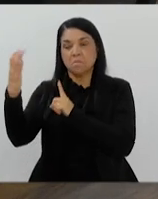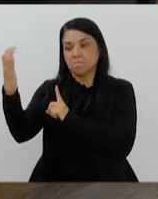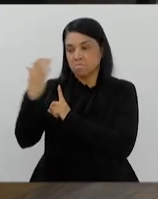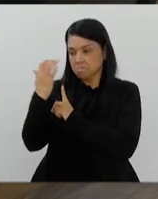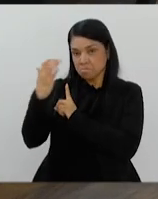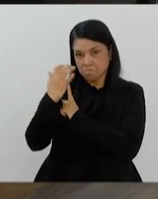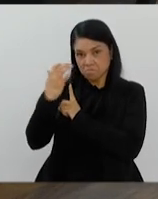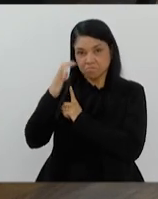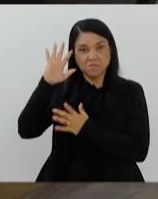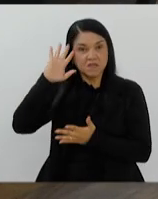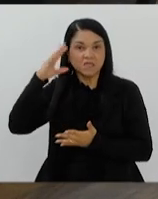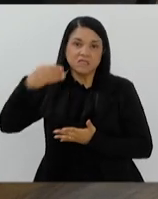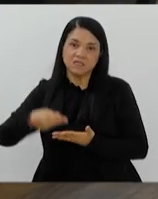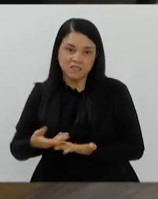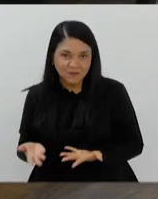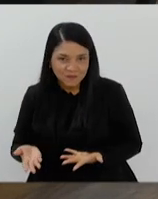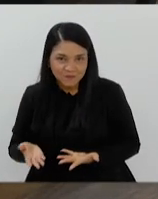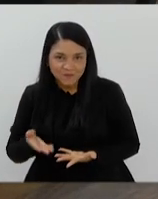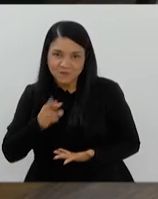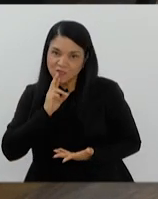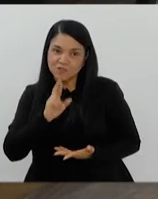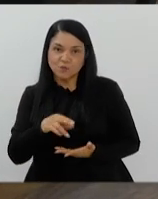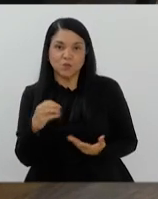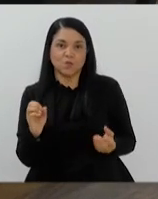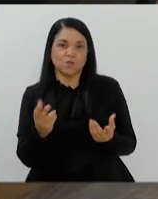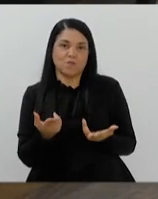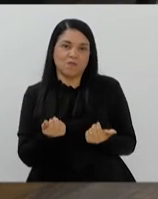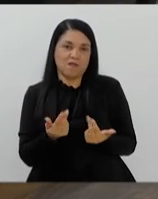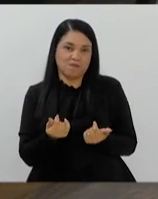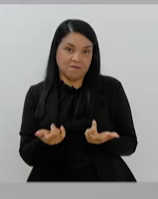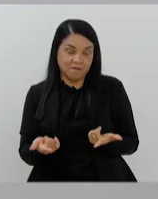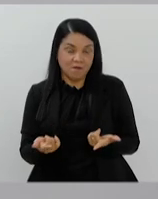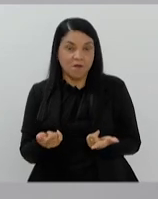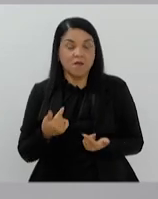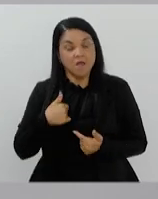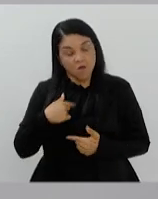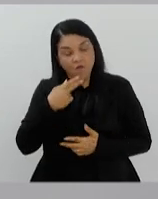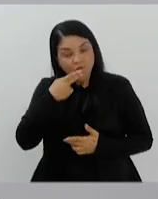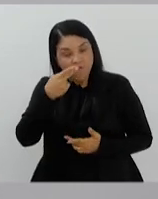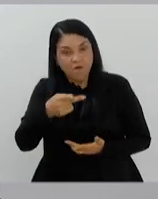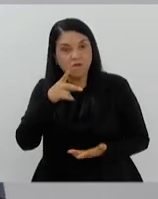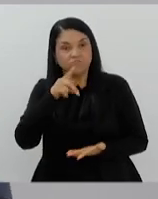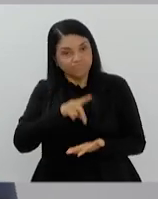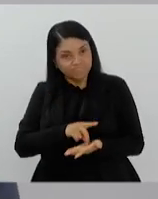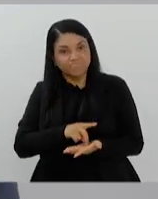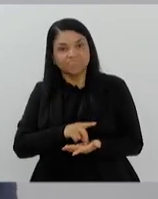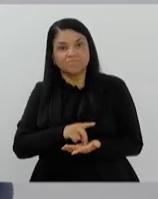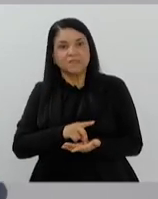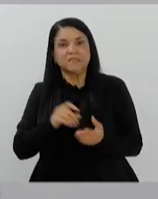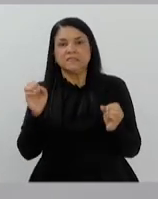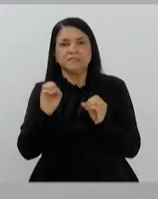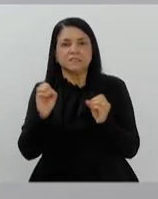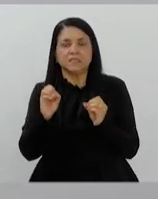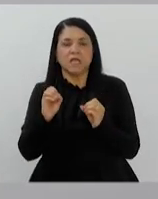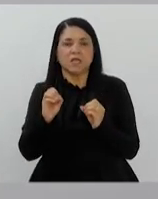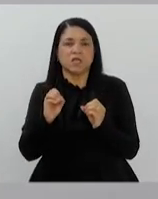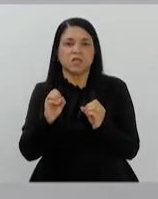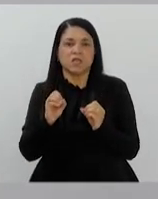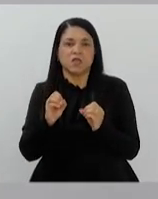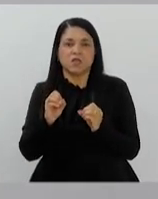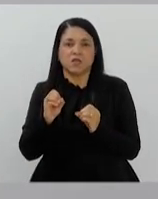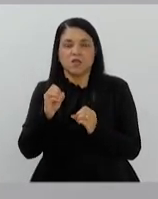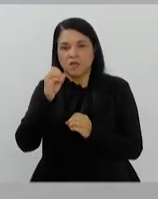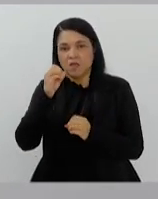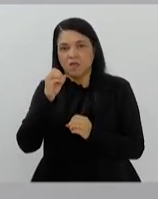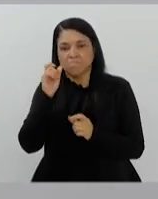a tomar esse tipo de meda e é por isso que euo afirmando nenhuma ofensa e falo isso aqui porque eu